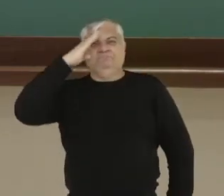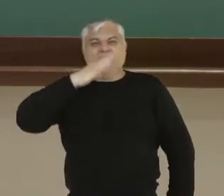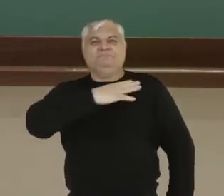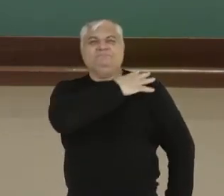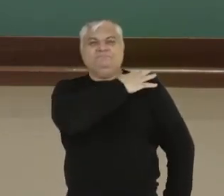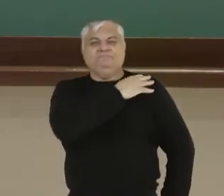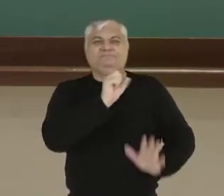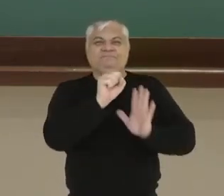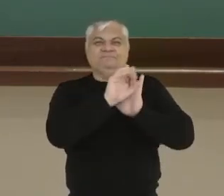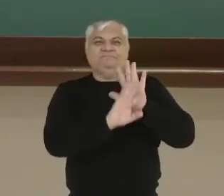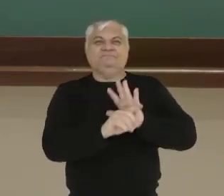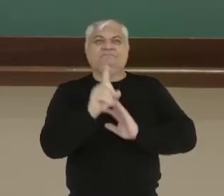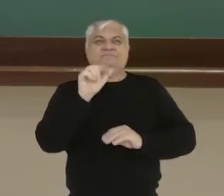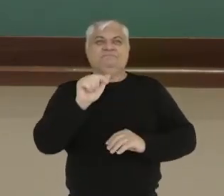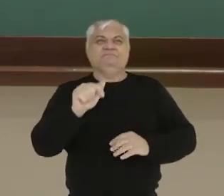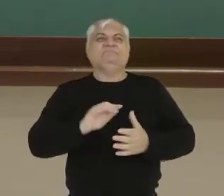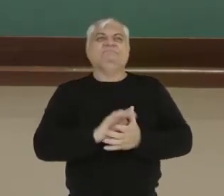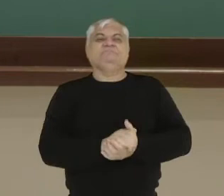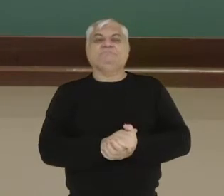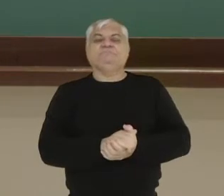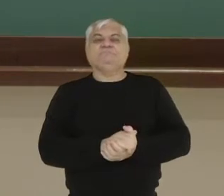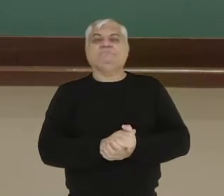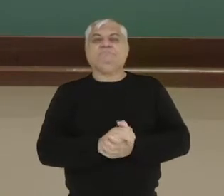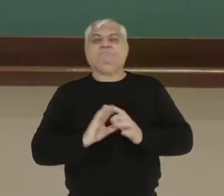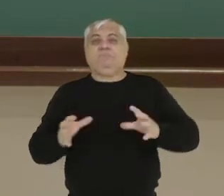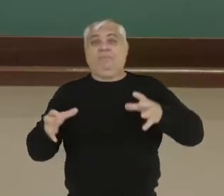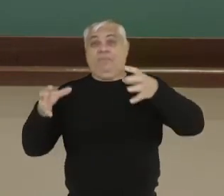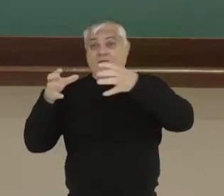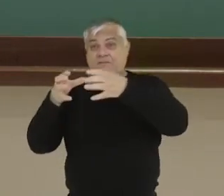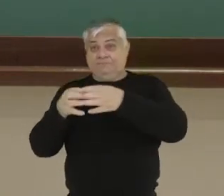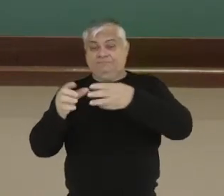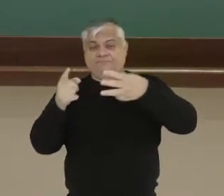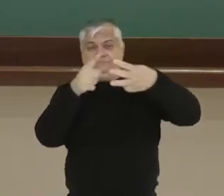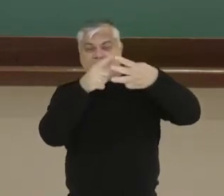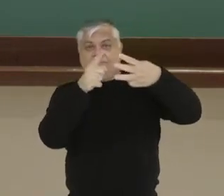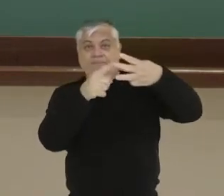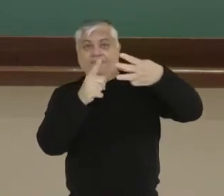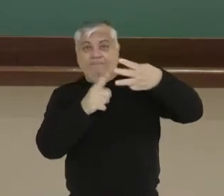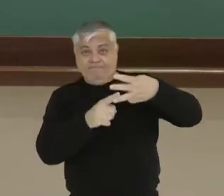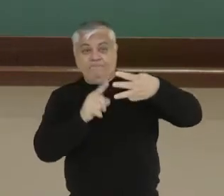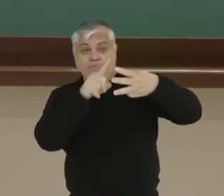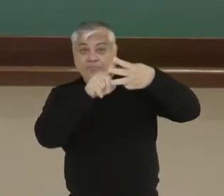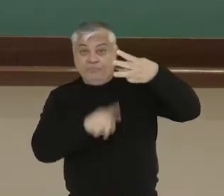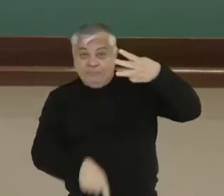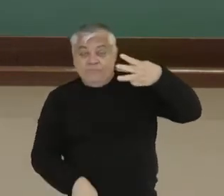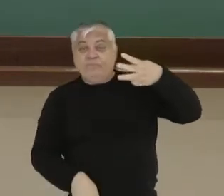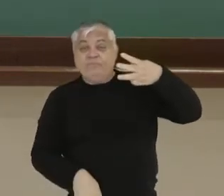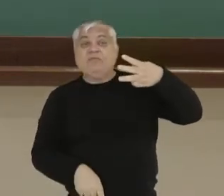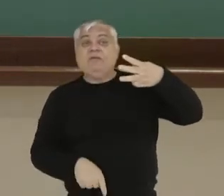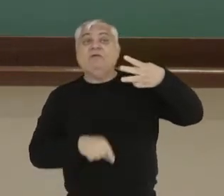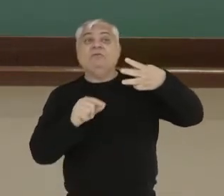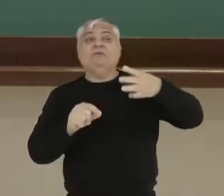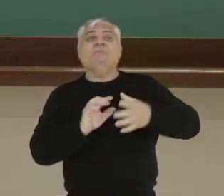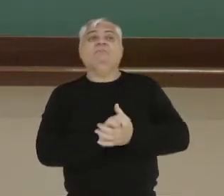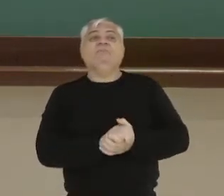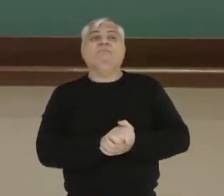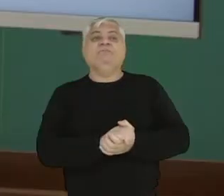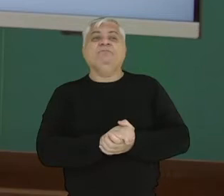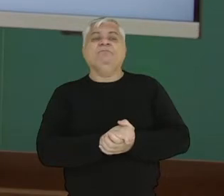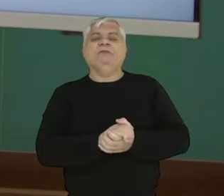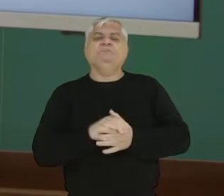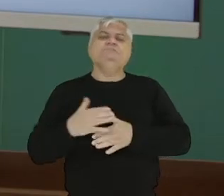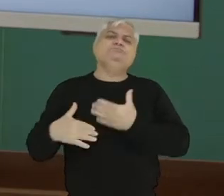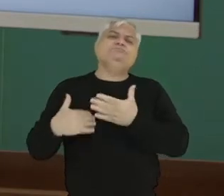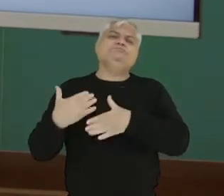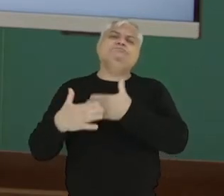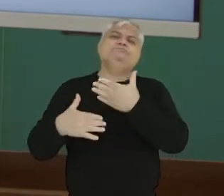século XVII, né? E as Forças Armadas, a atuação das Forças Armadas no Brasil, né? No decorrer